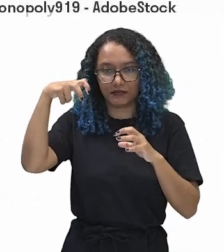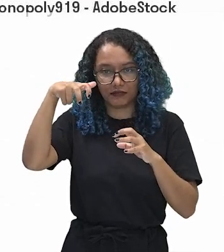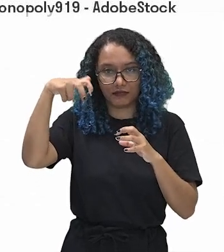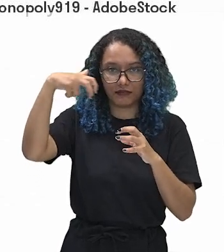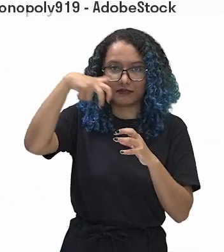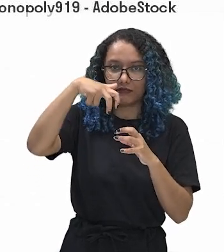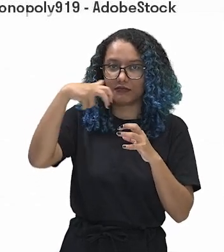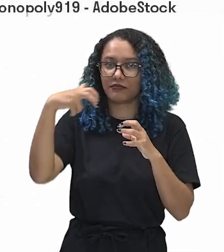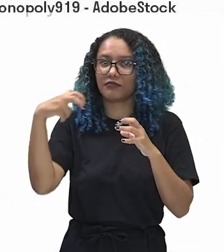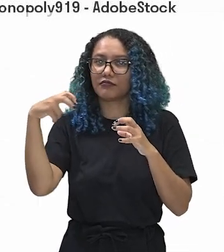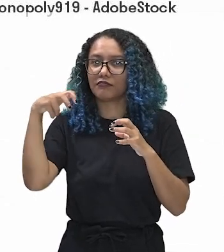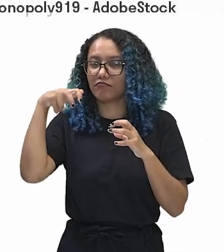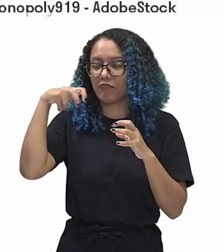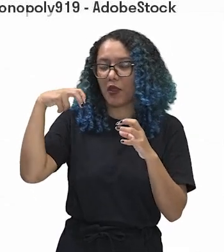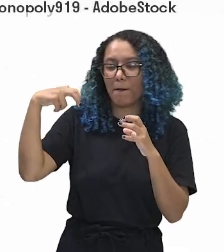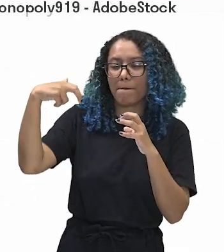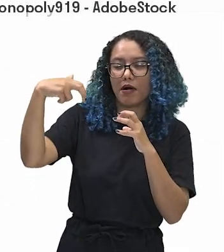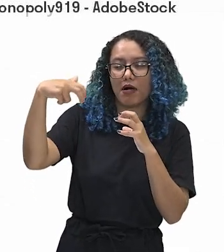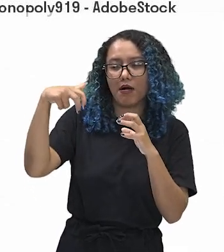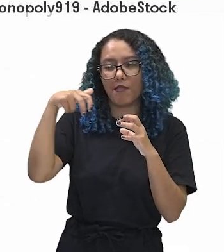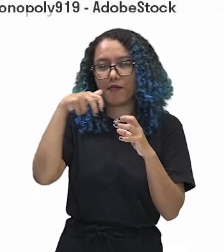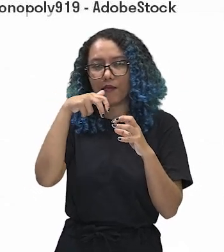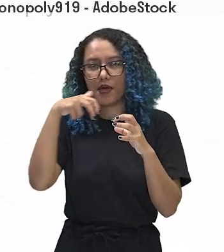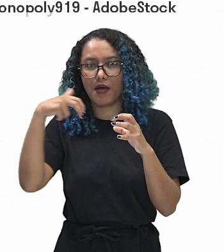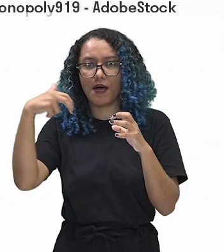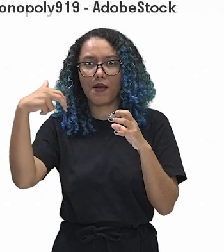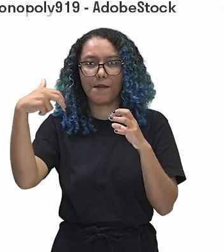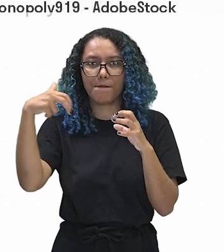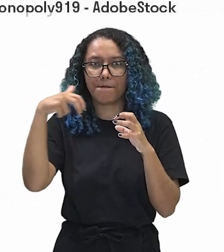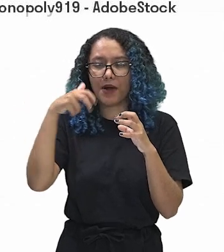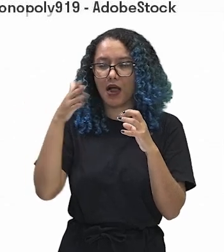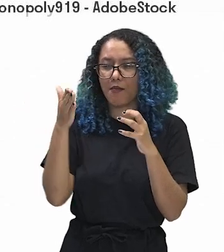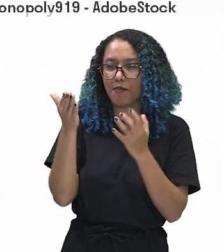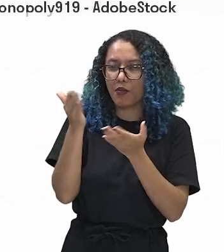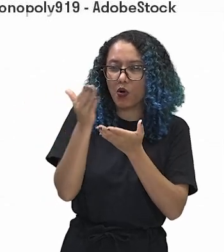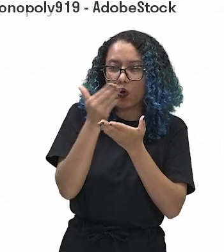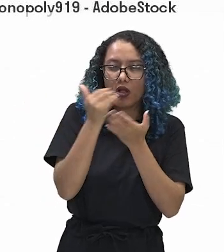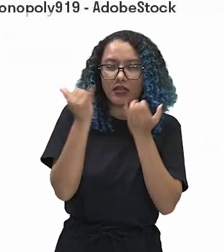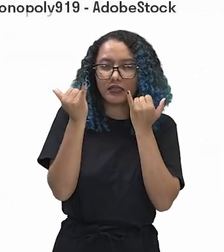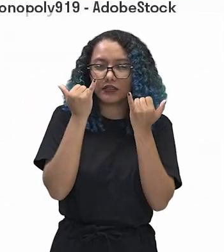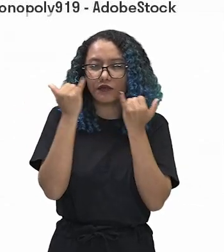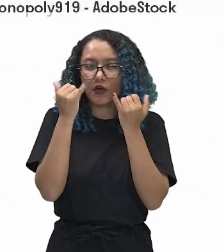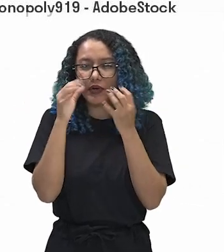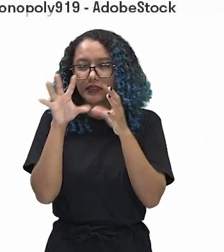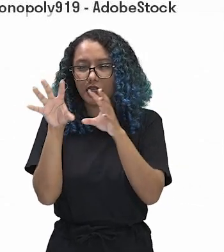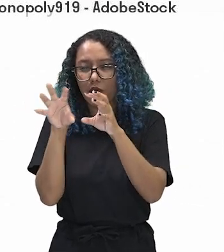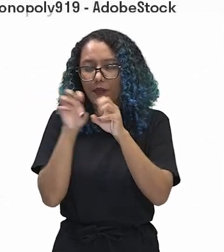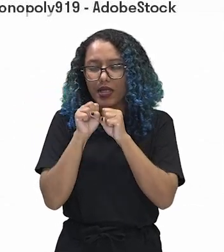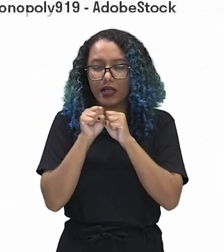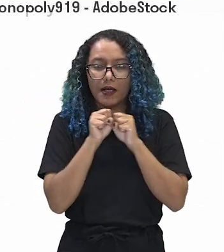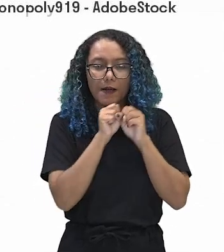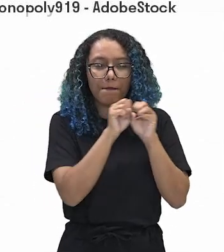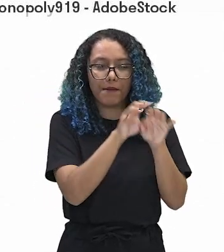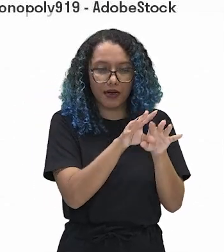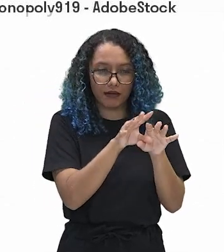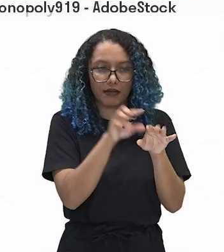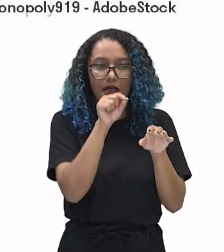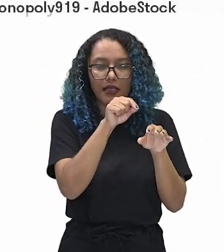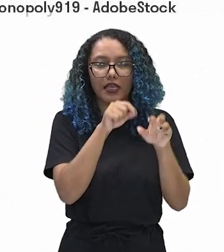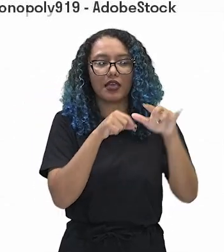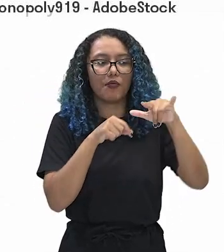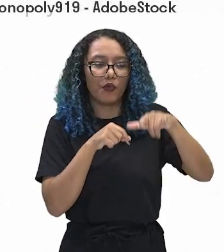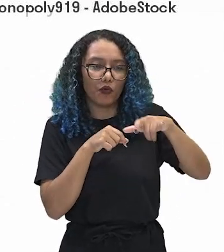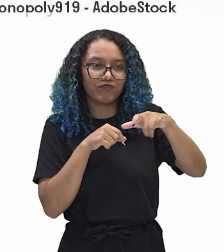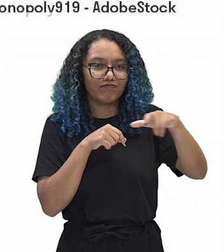aí rotacionando em torno do nosso planeta e esses satélites vão dar informações